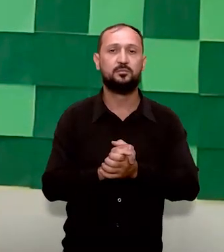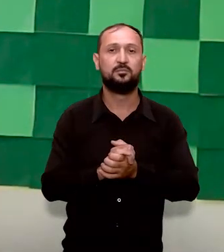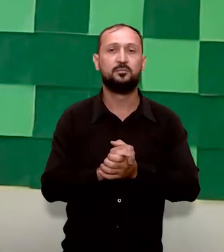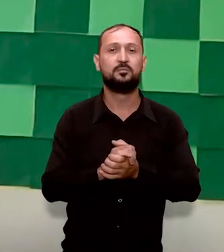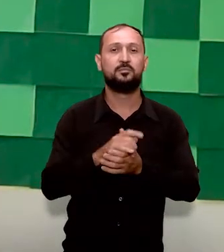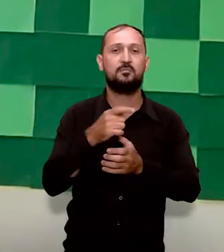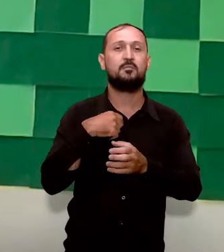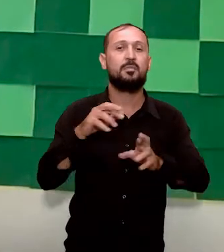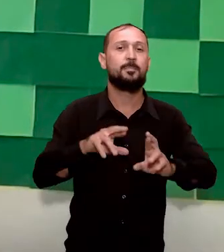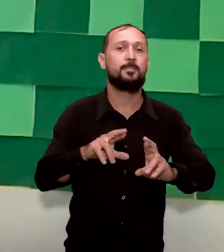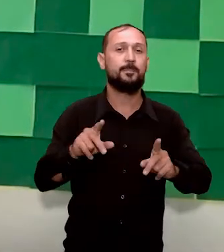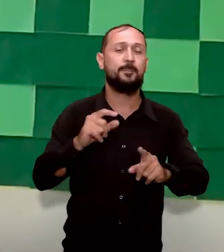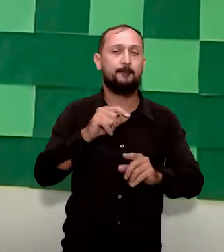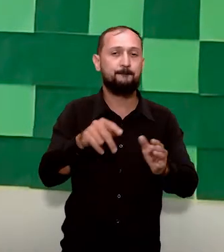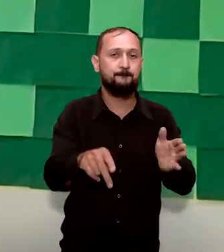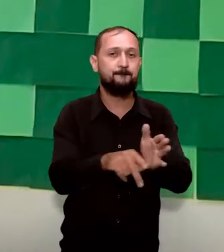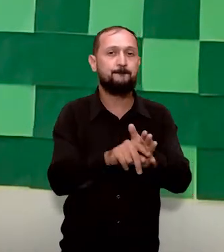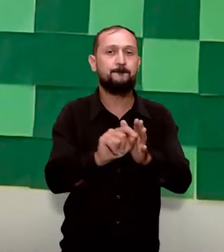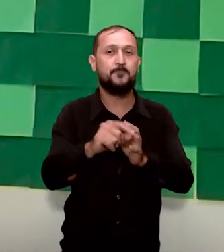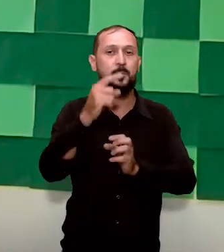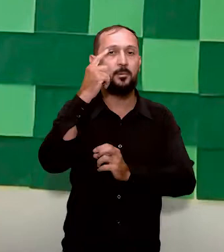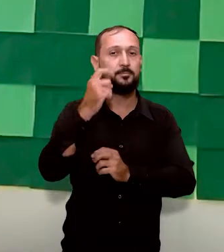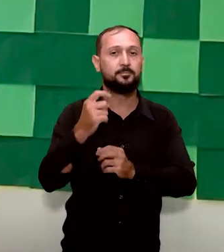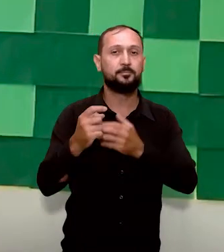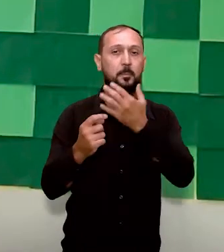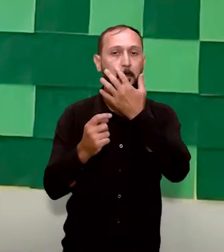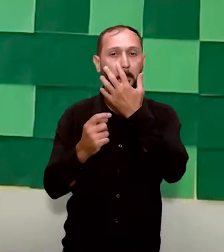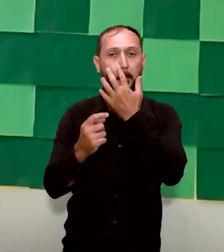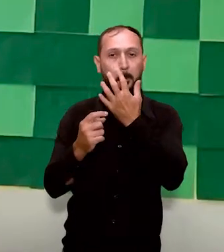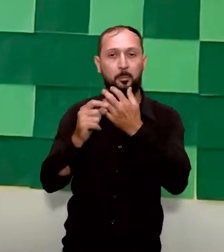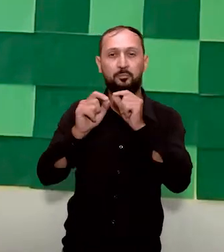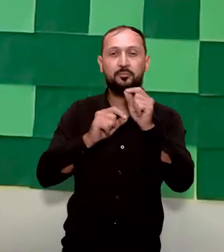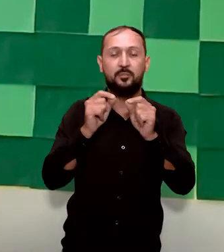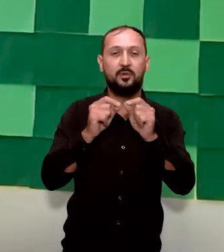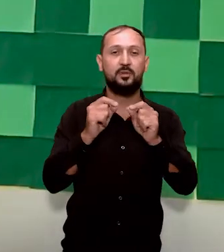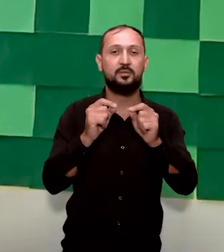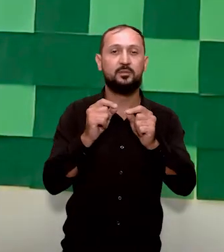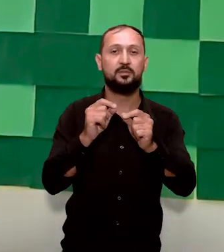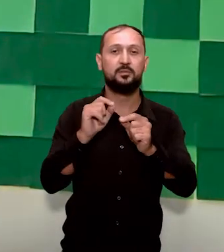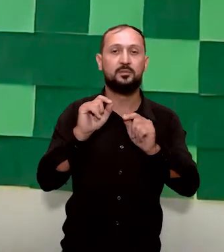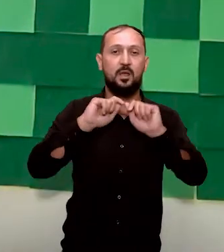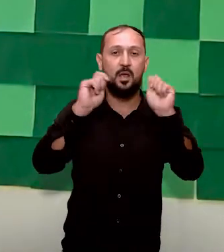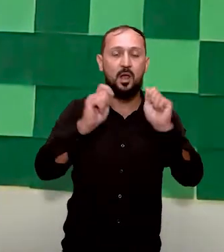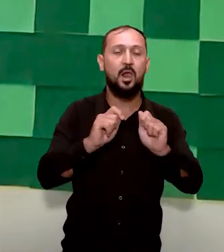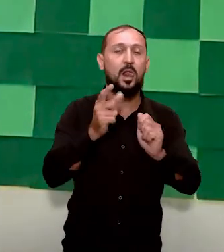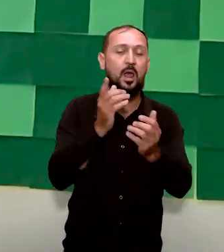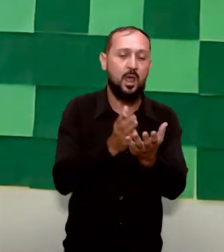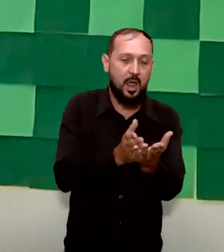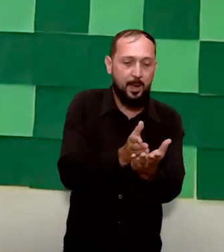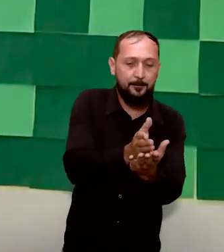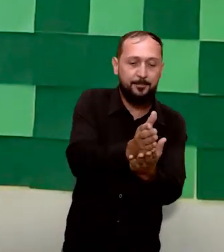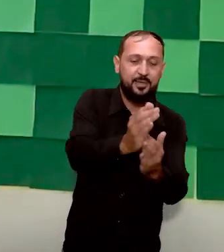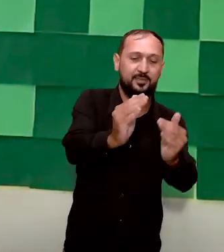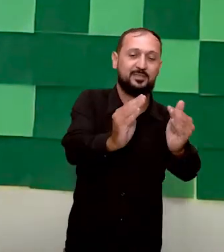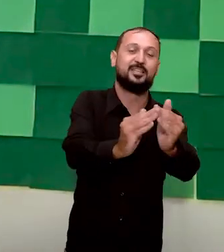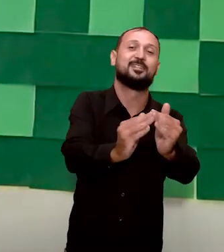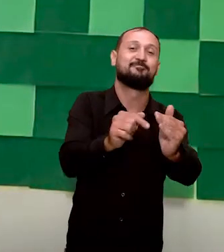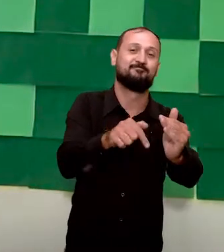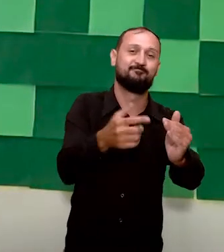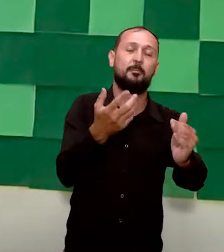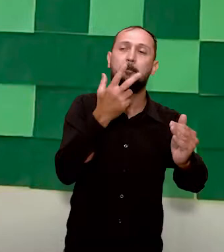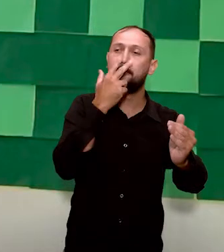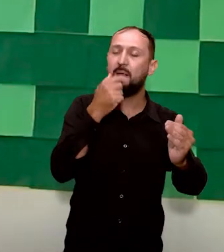que é uma peculiaridade muito interessante, que essa obra se chama No Caminho de